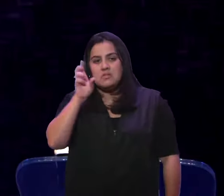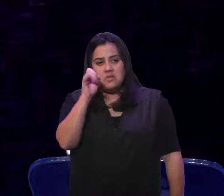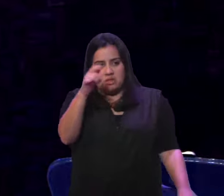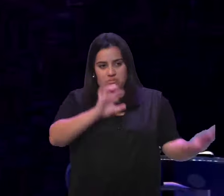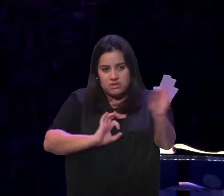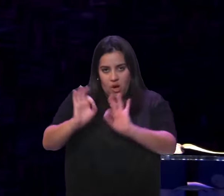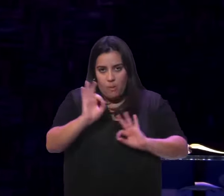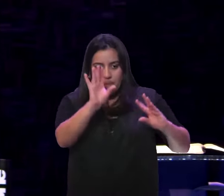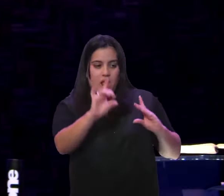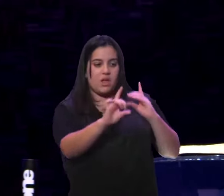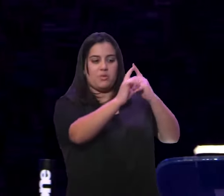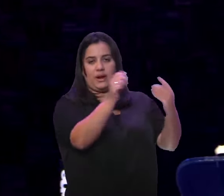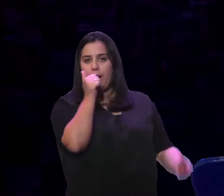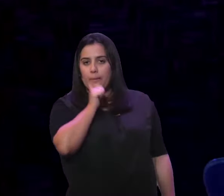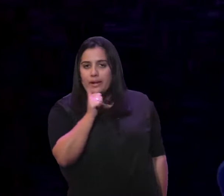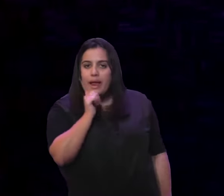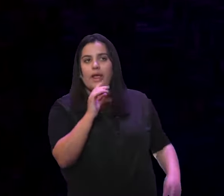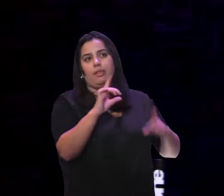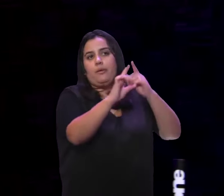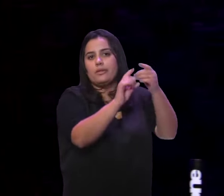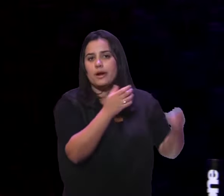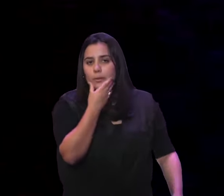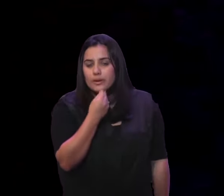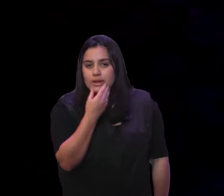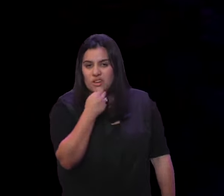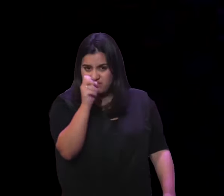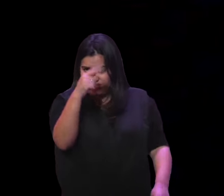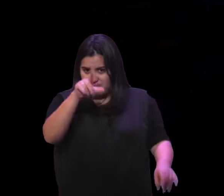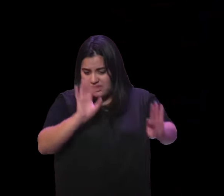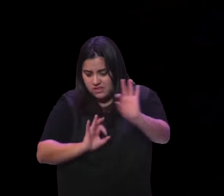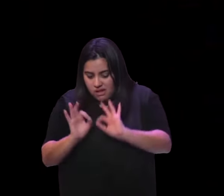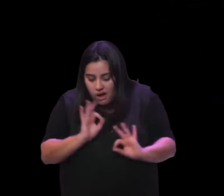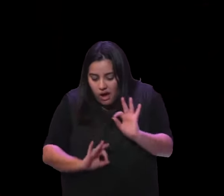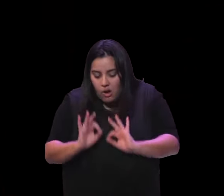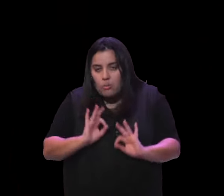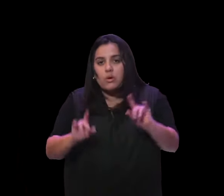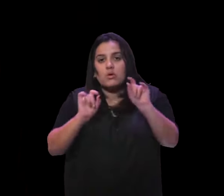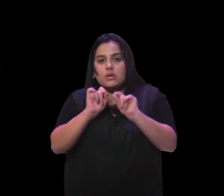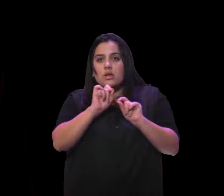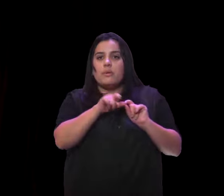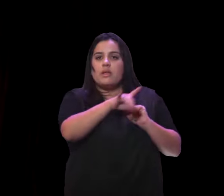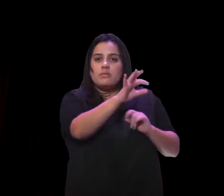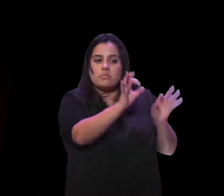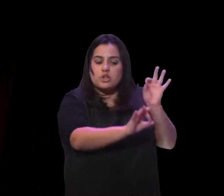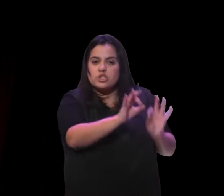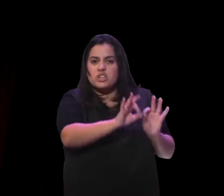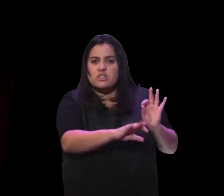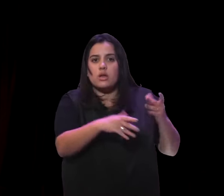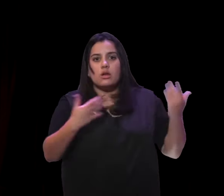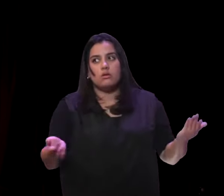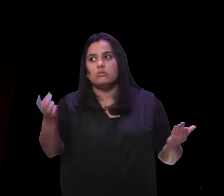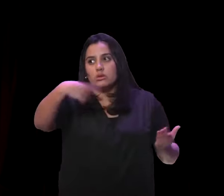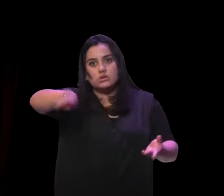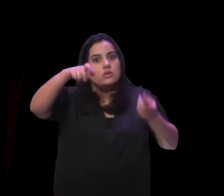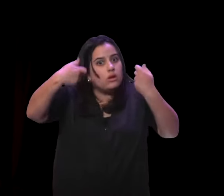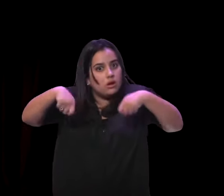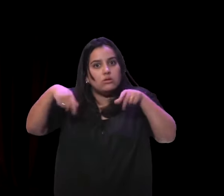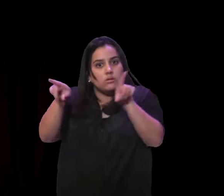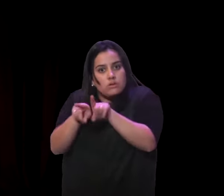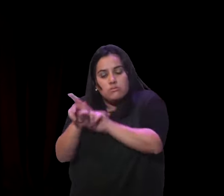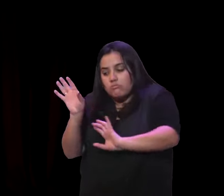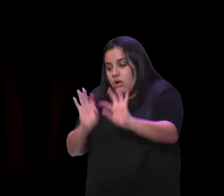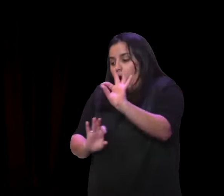se encontrar com a pessoa que você gosta, se você se arruma para ir para um tribunal, que dirá na presença de Deus, você não pode